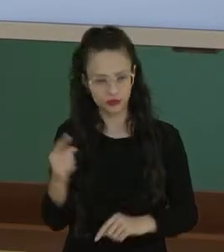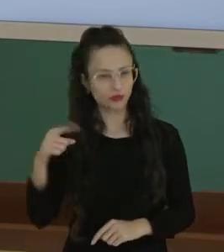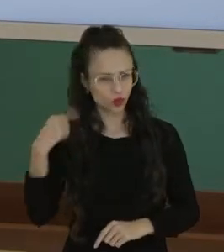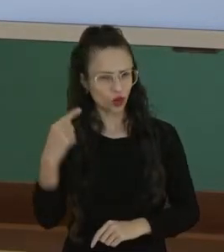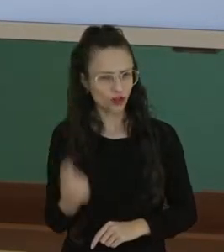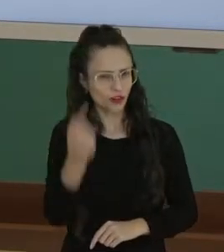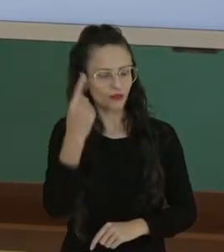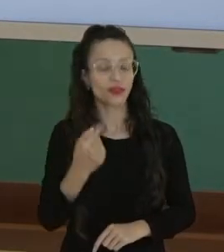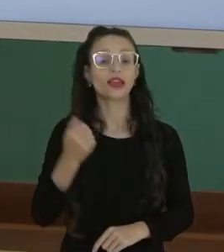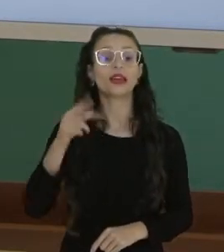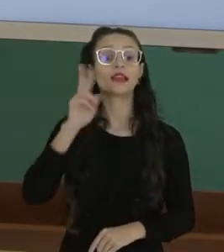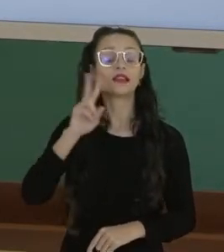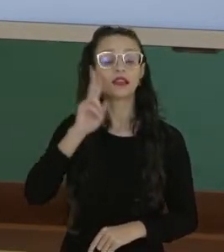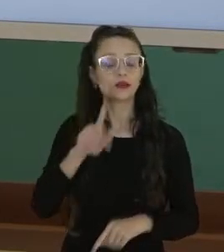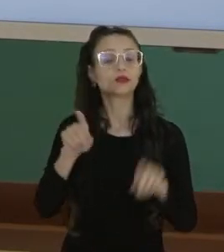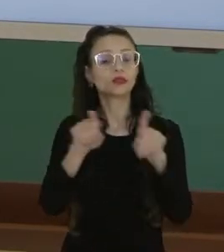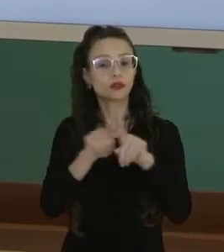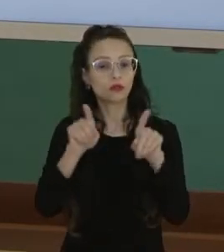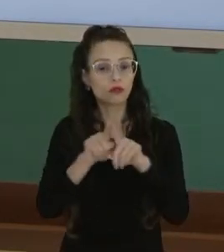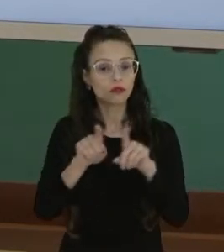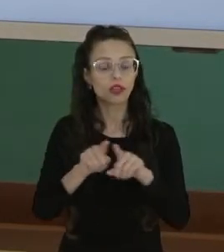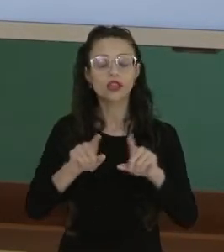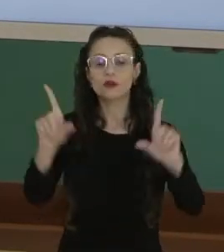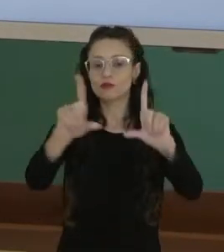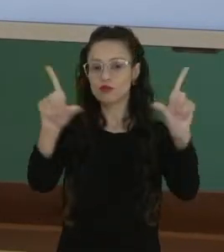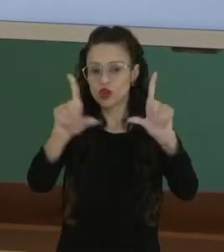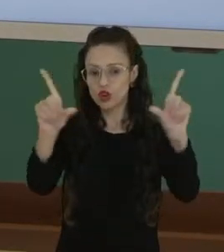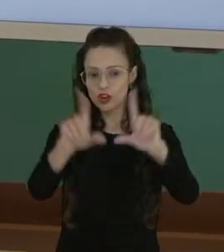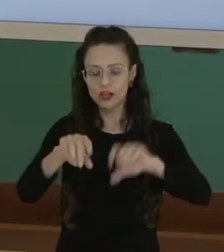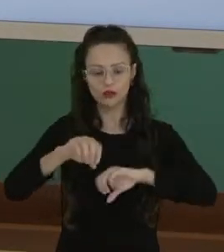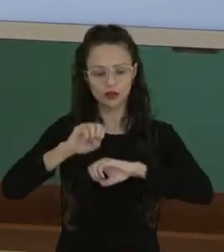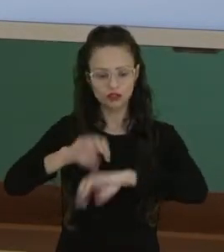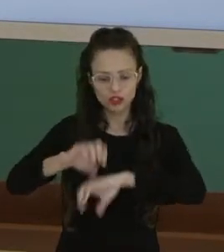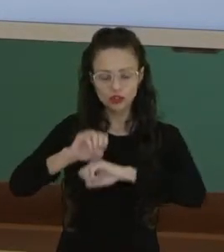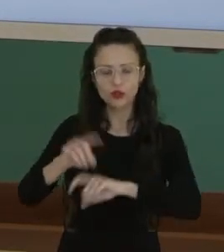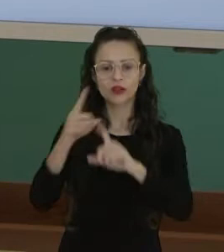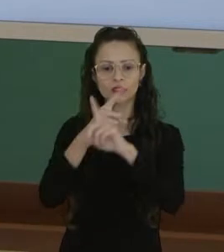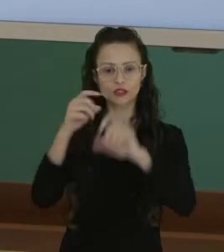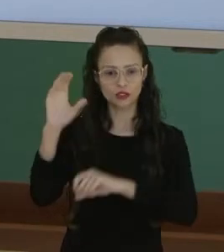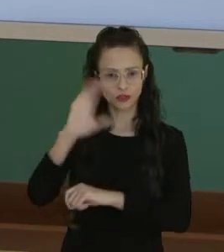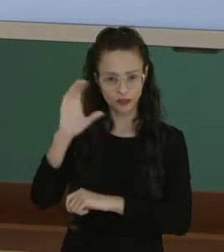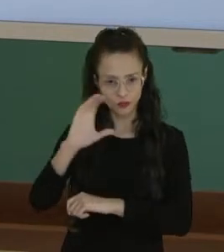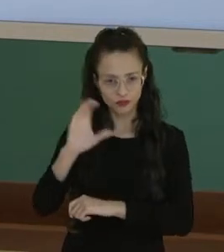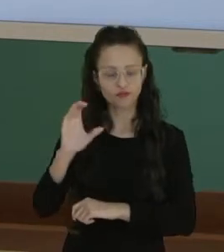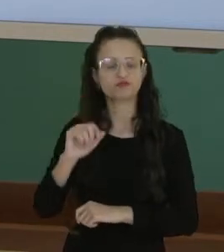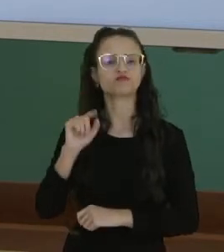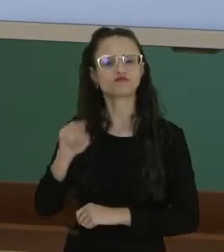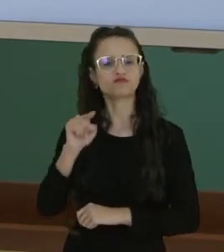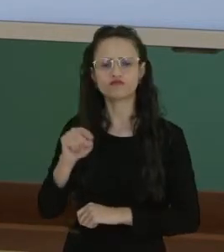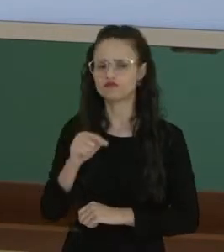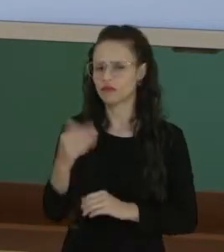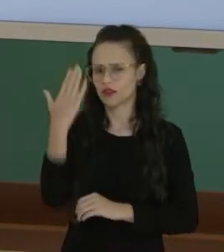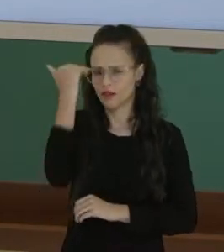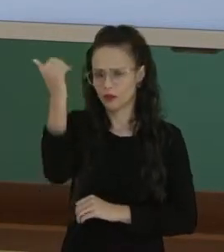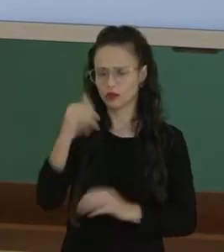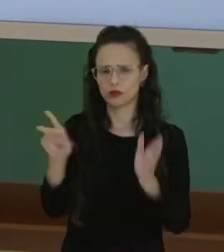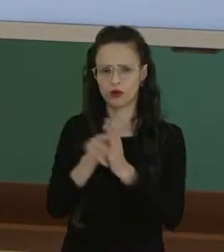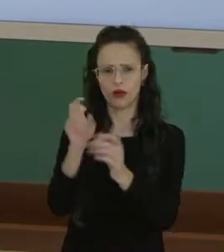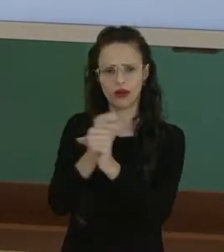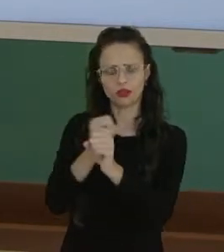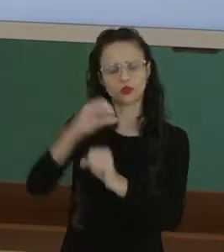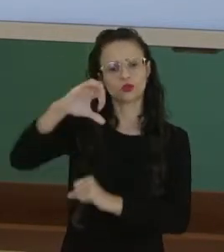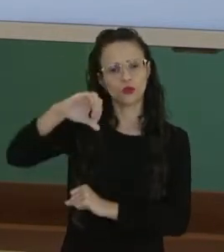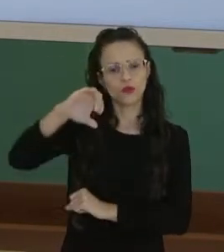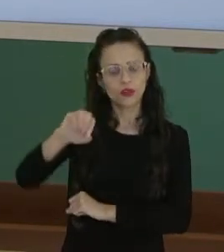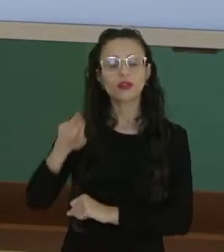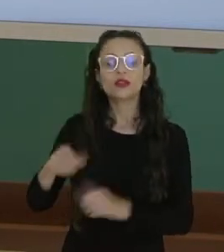Eu me lembro de uma mesma questão de um programa de divulgação científica conhecido como Mundo de Bikman, né, muito clássico da década de 90, que